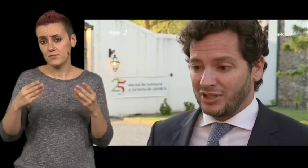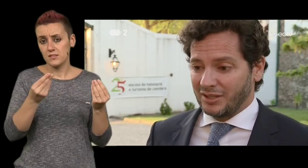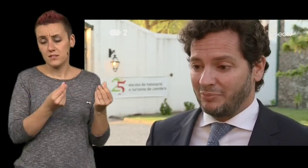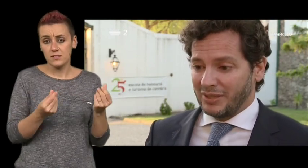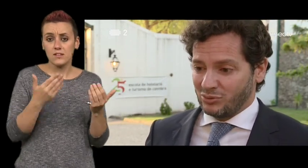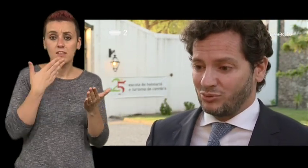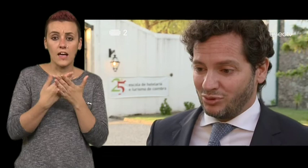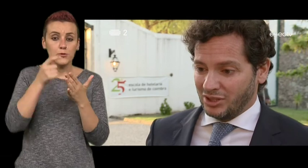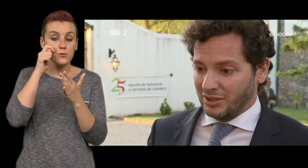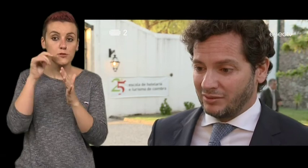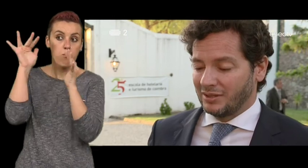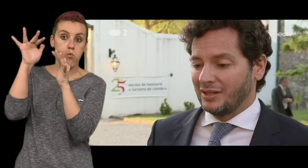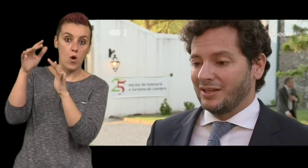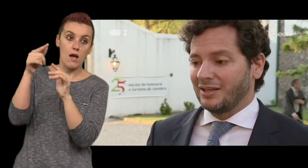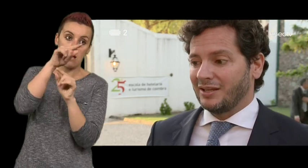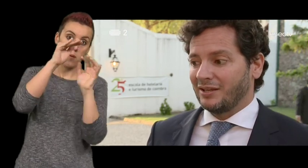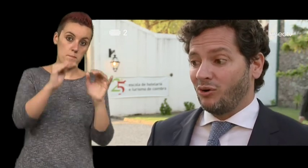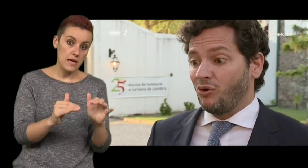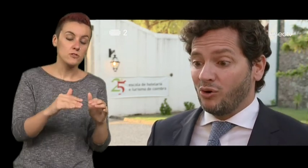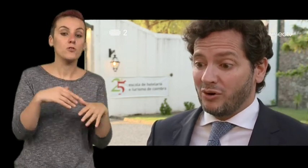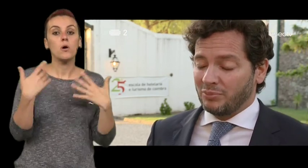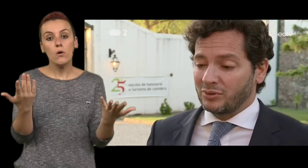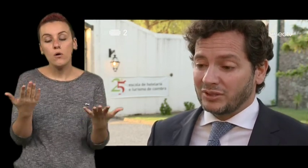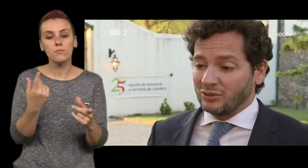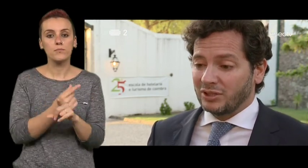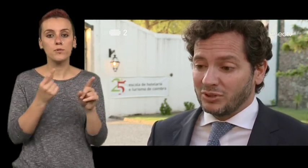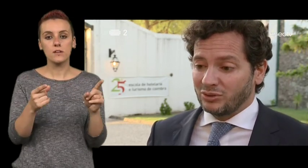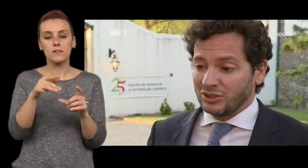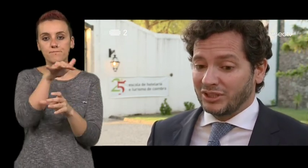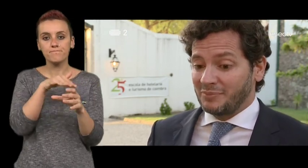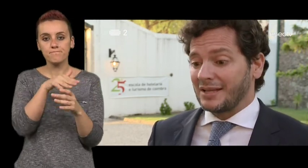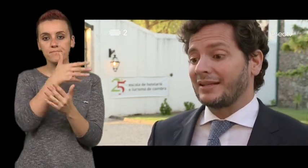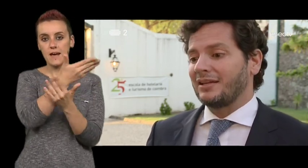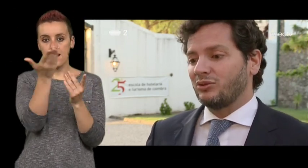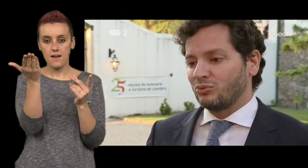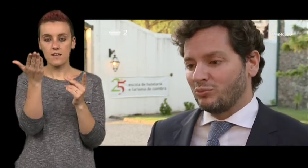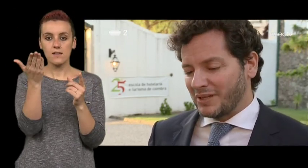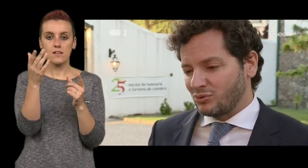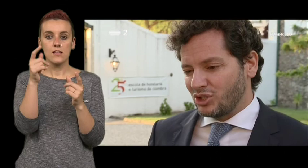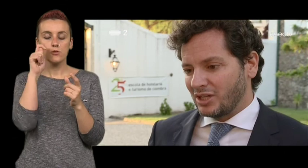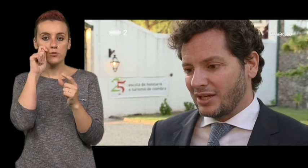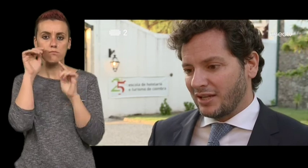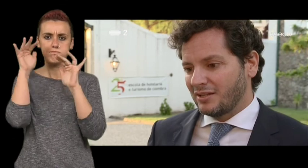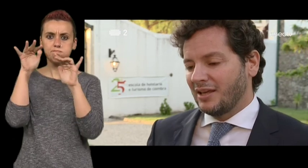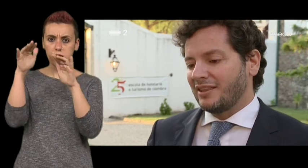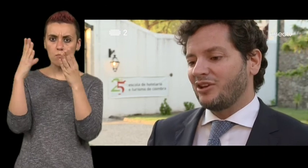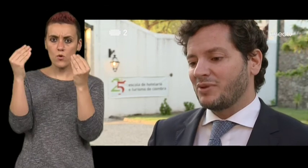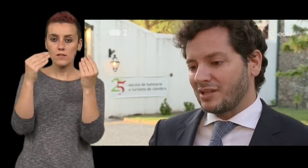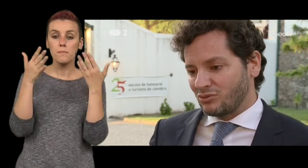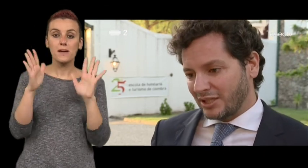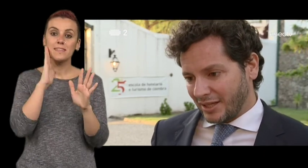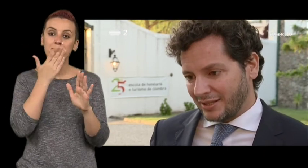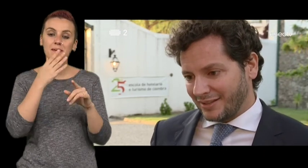ponto de vista de peso turístico, ou porque são situações que, apesar de terem um peso turístico grande, têm